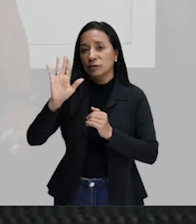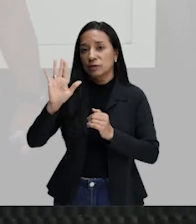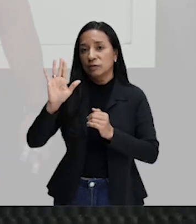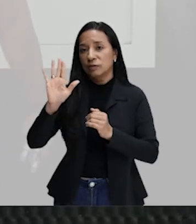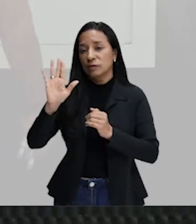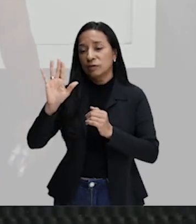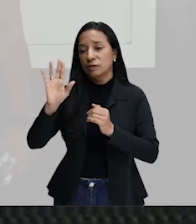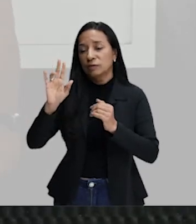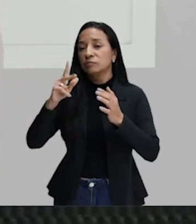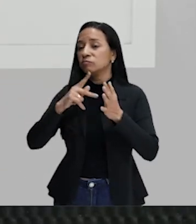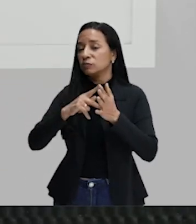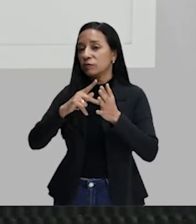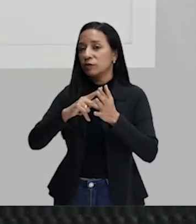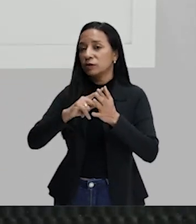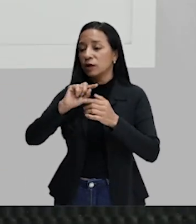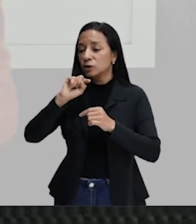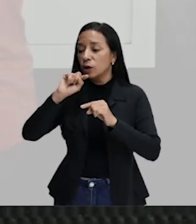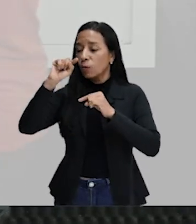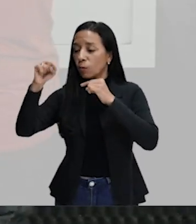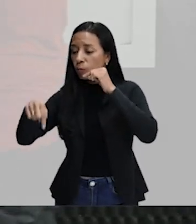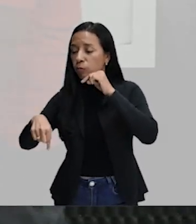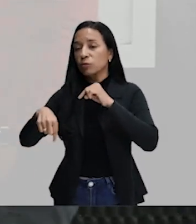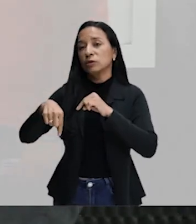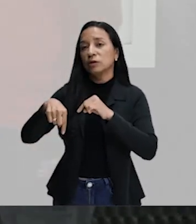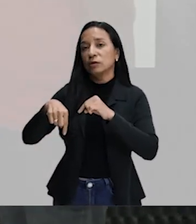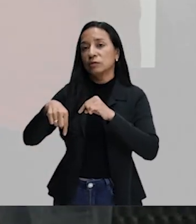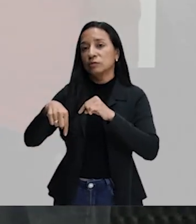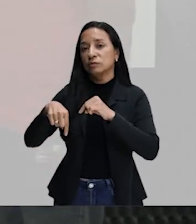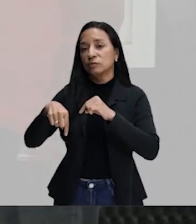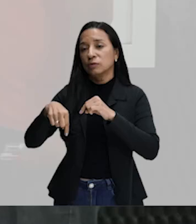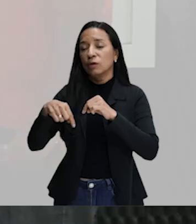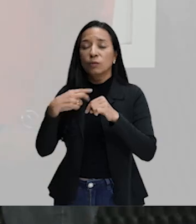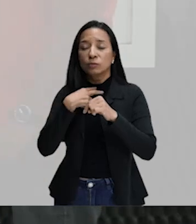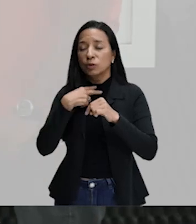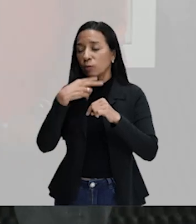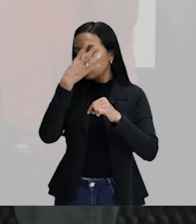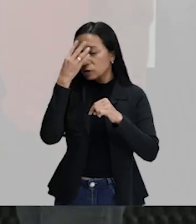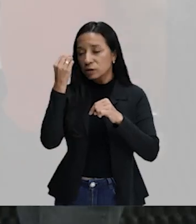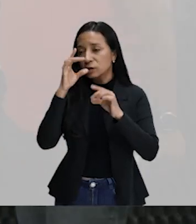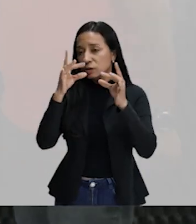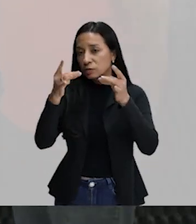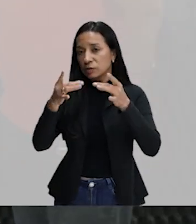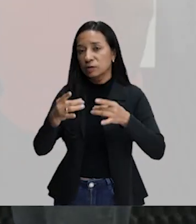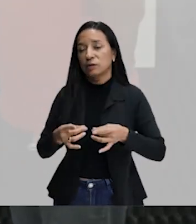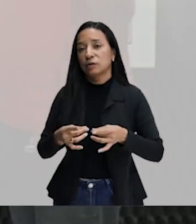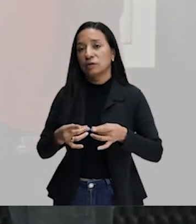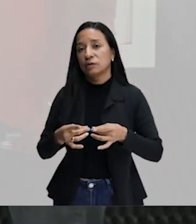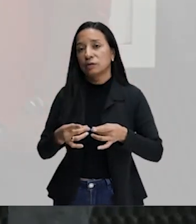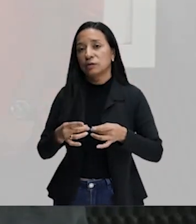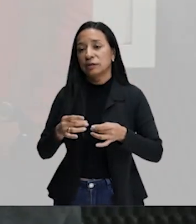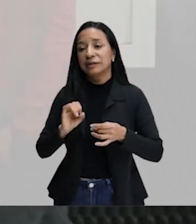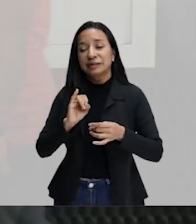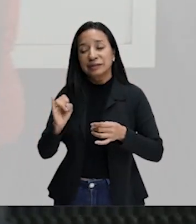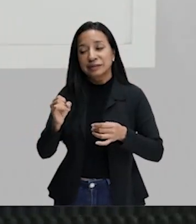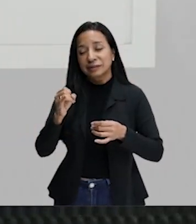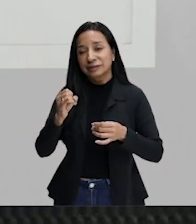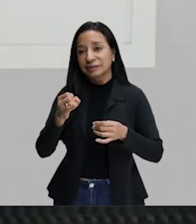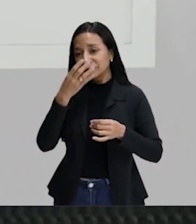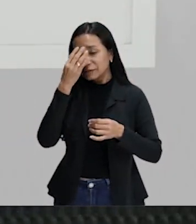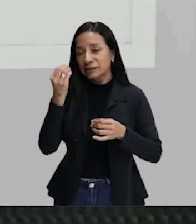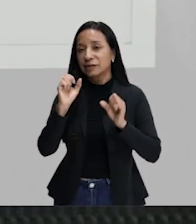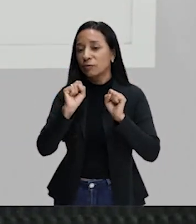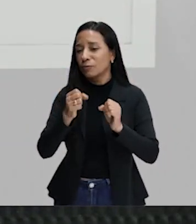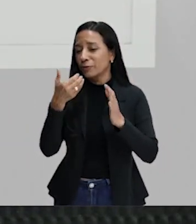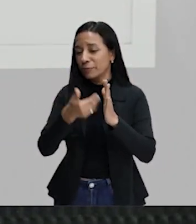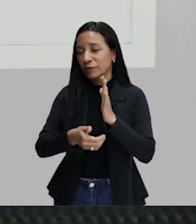baixo. Tem que ter cuidado com isso. Não pode esquecer esse detalhe aqui. Por causa desse detalhe, você pode perder aí alguma questão, tá